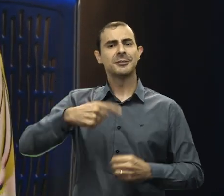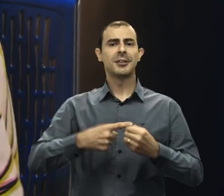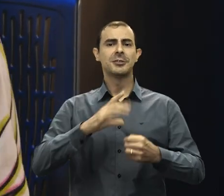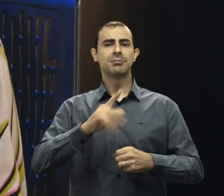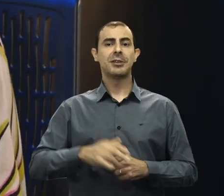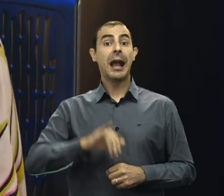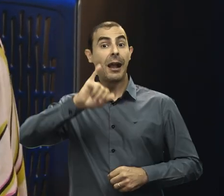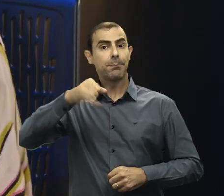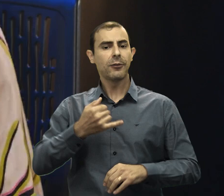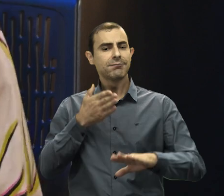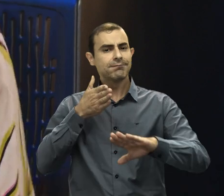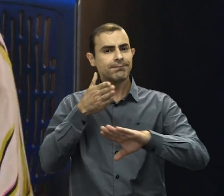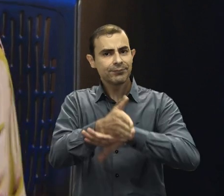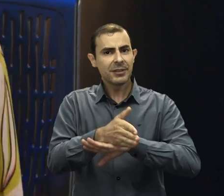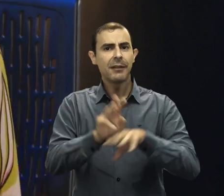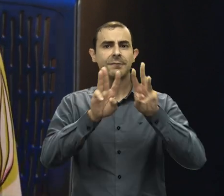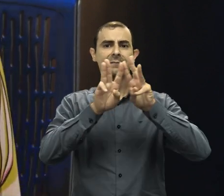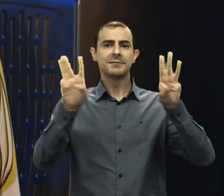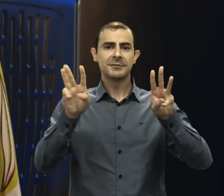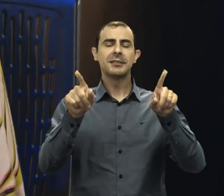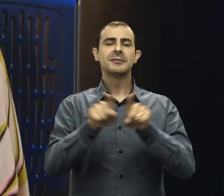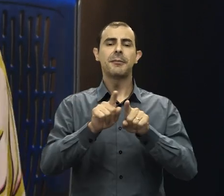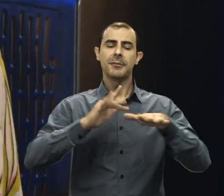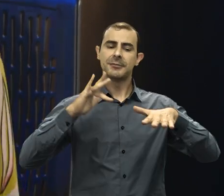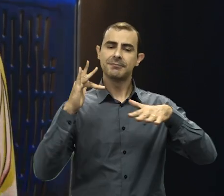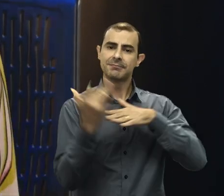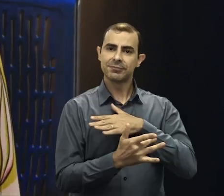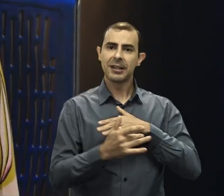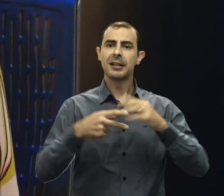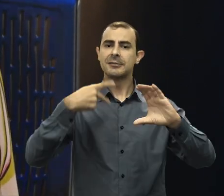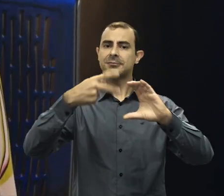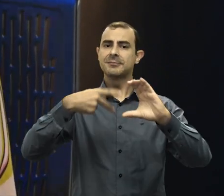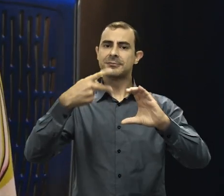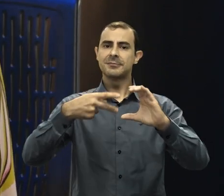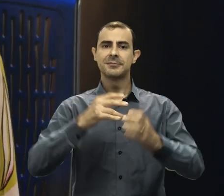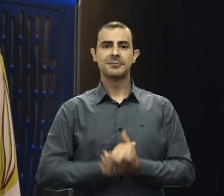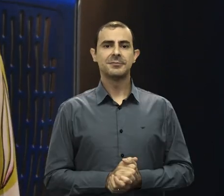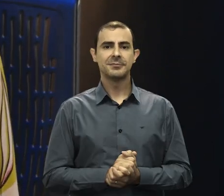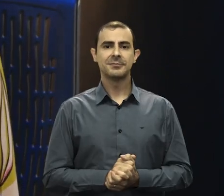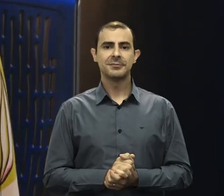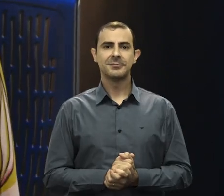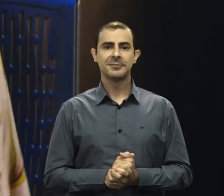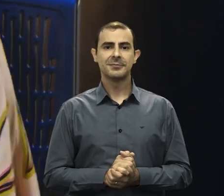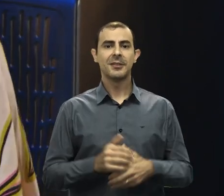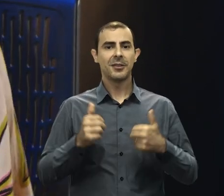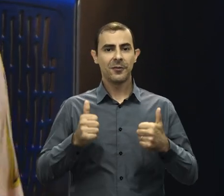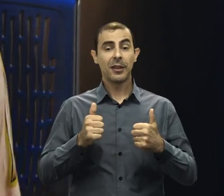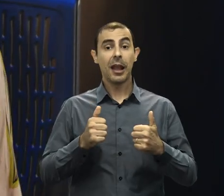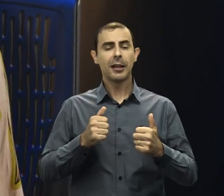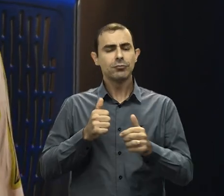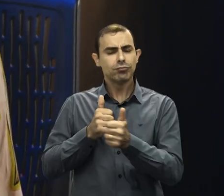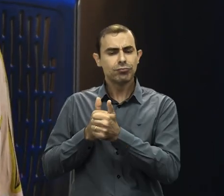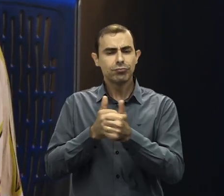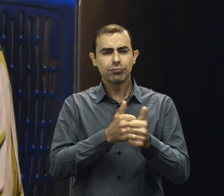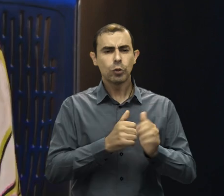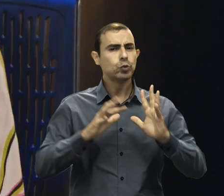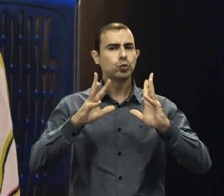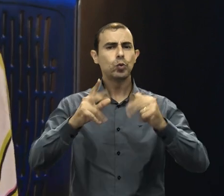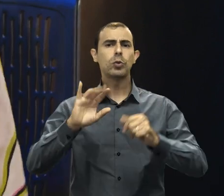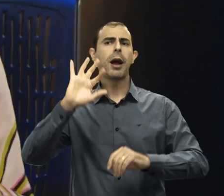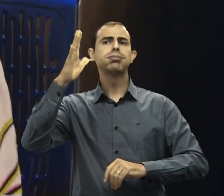Grande. Aproveita e acesse o site e as redes sociais da Câmara Municipal e fique por dentro de